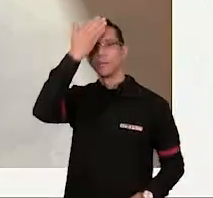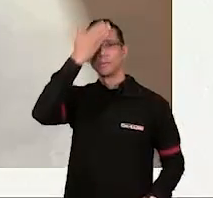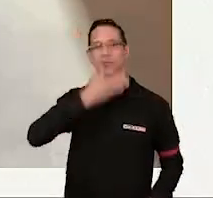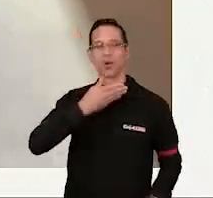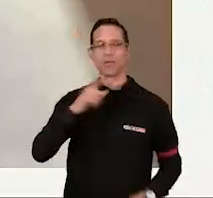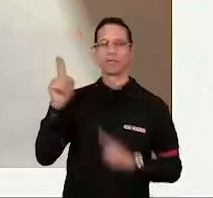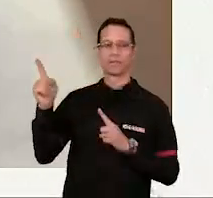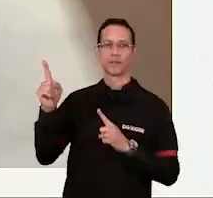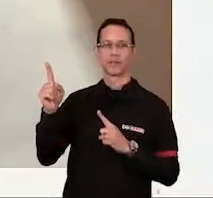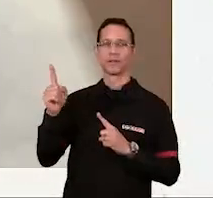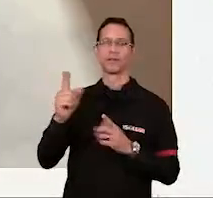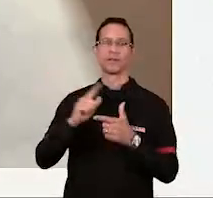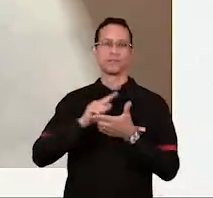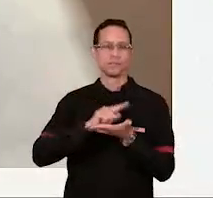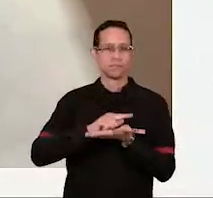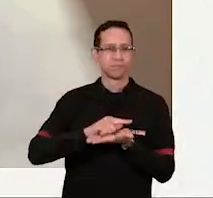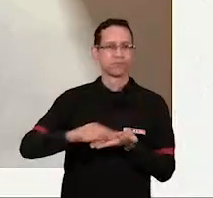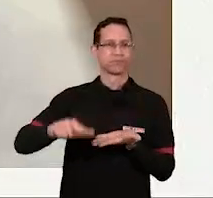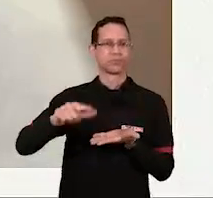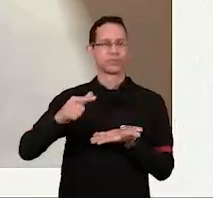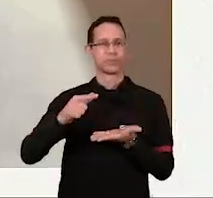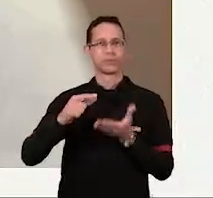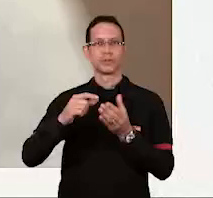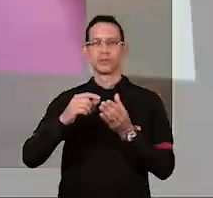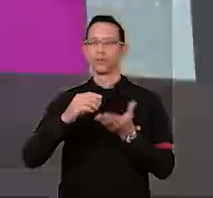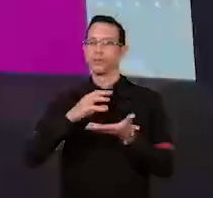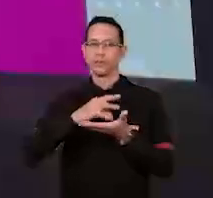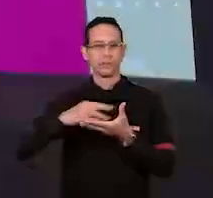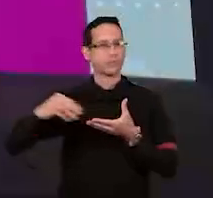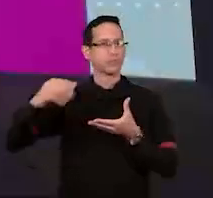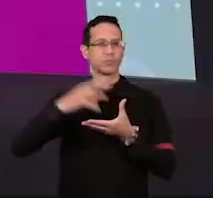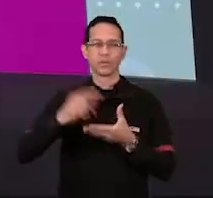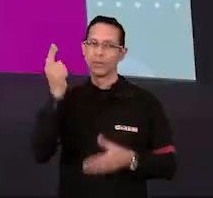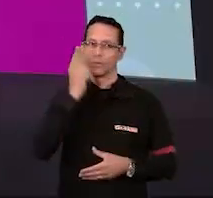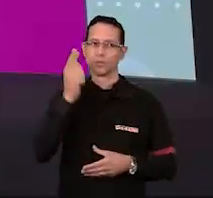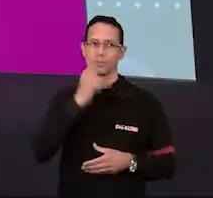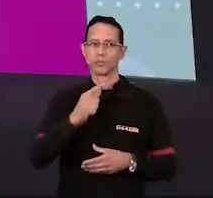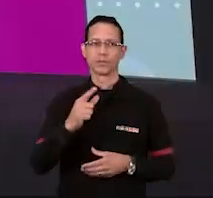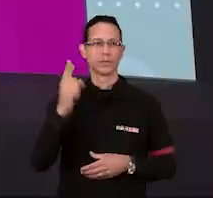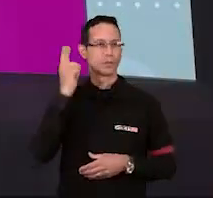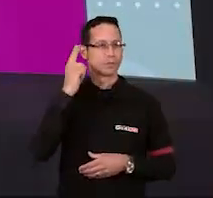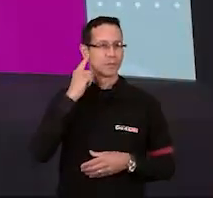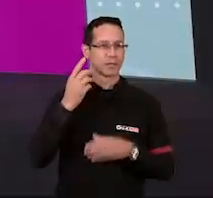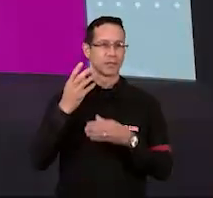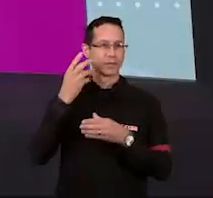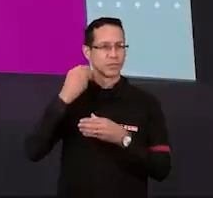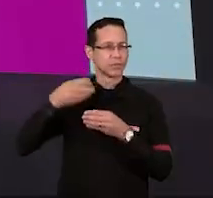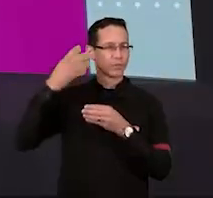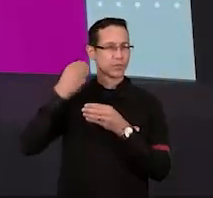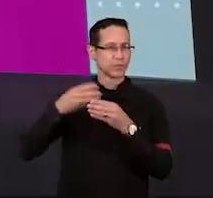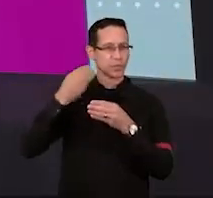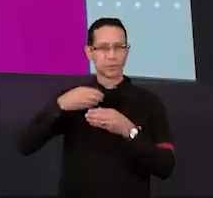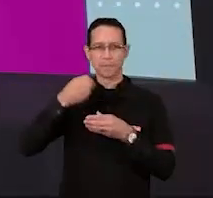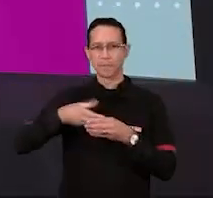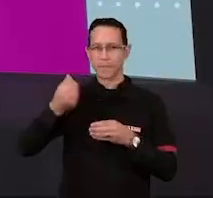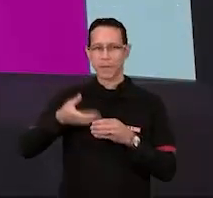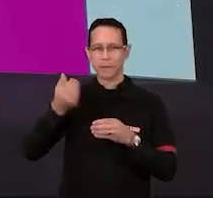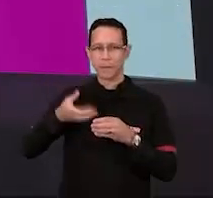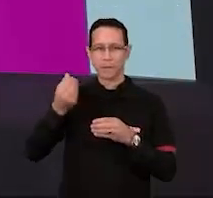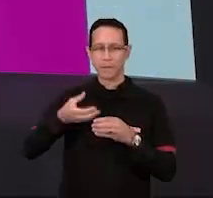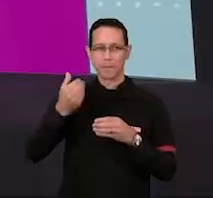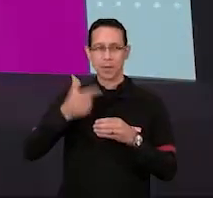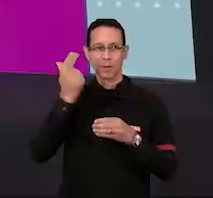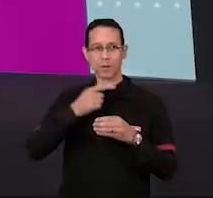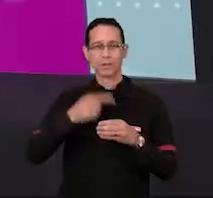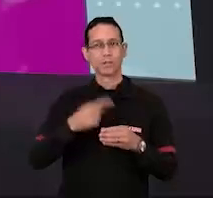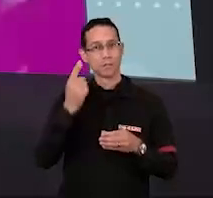fator prognóstico. Né? Você tem um animal que você consegue lavar a orelha média, você está desobstruindo a tuba auditiva, você